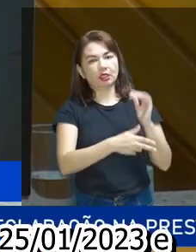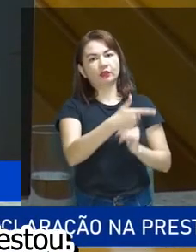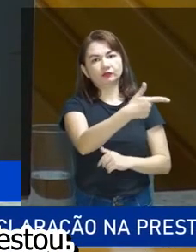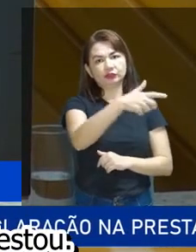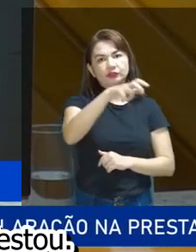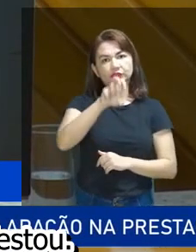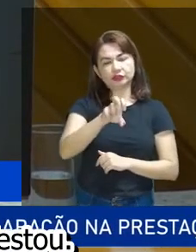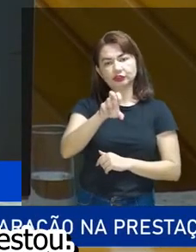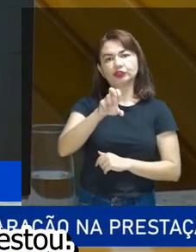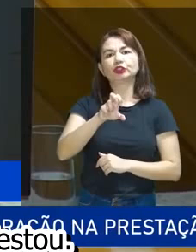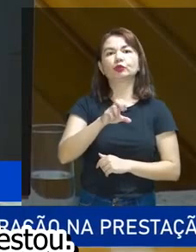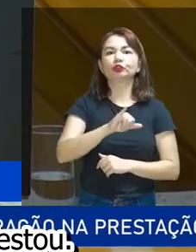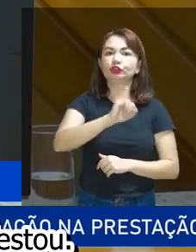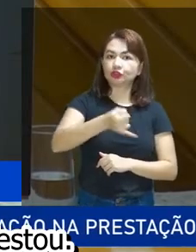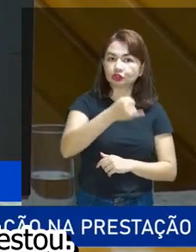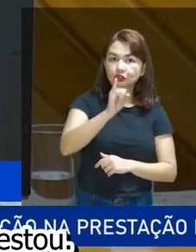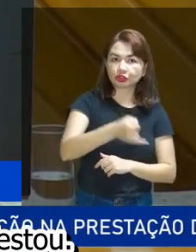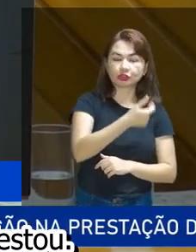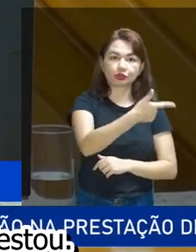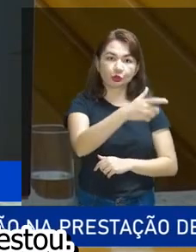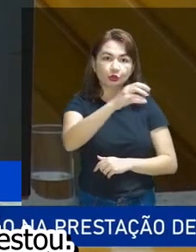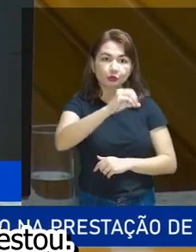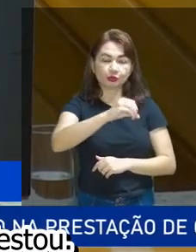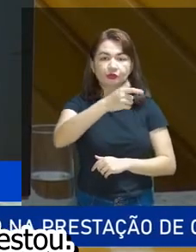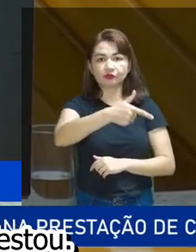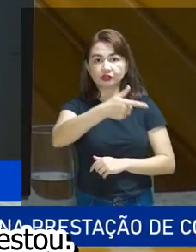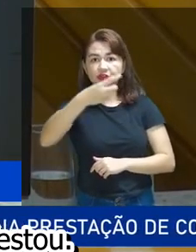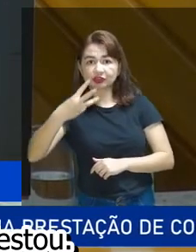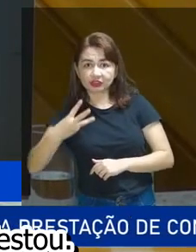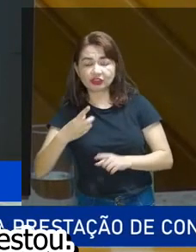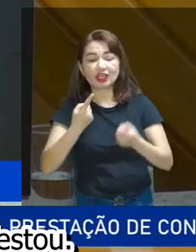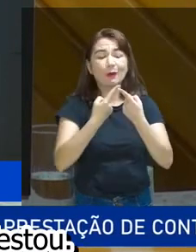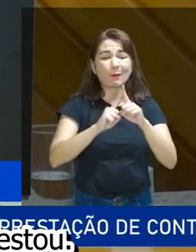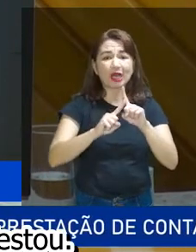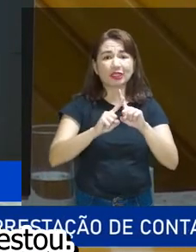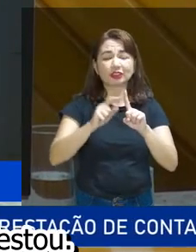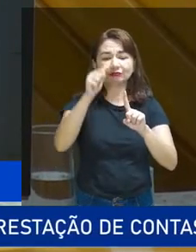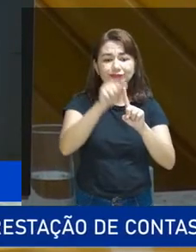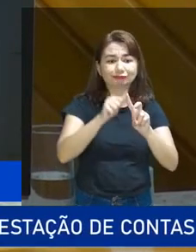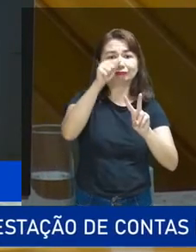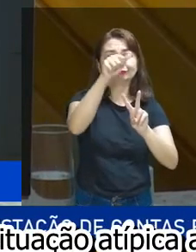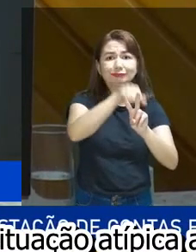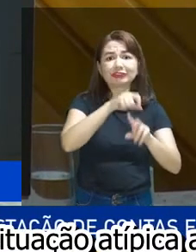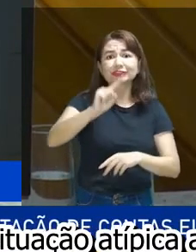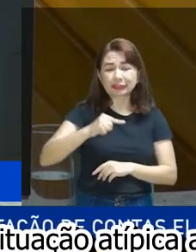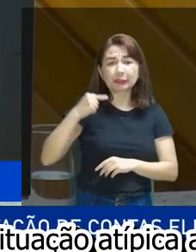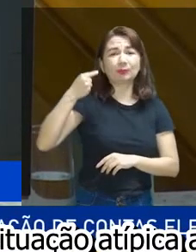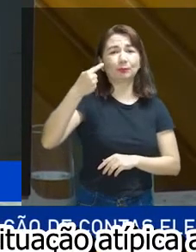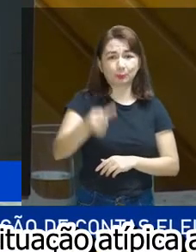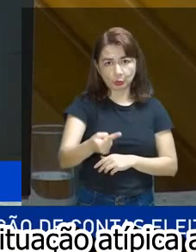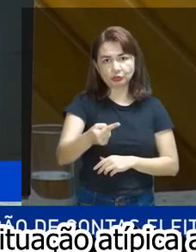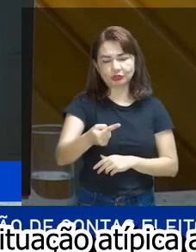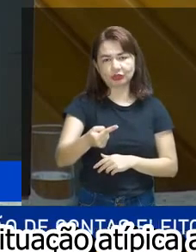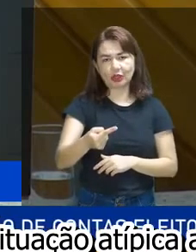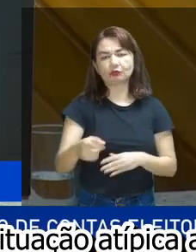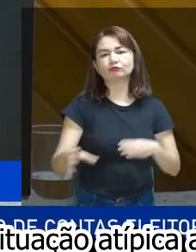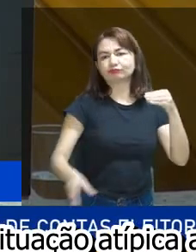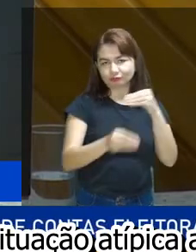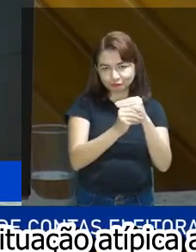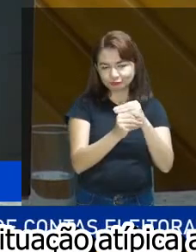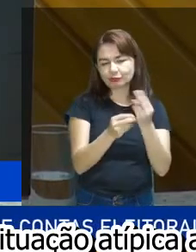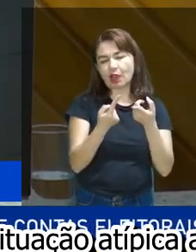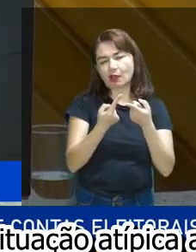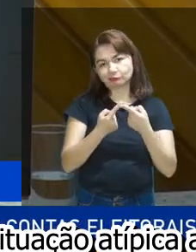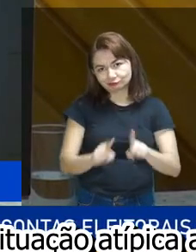de 2023 e somente 2 meses depois o interessado se manifestou. Imperioso destacar ainda que